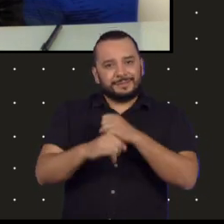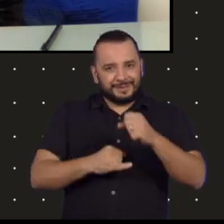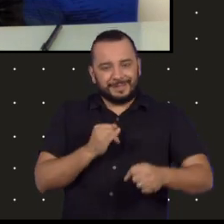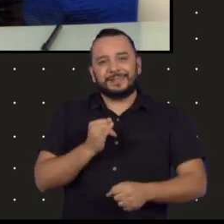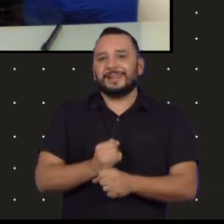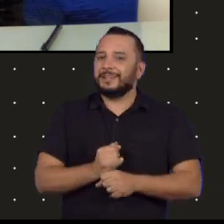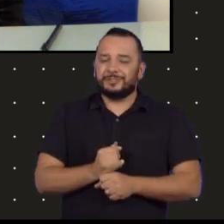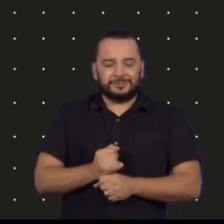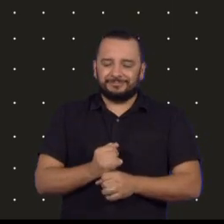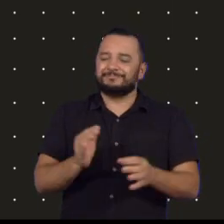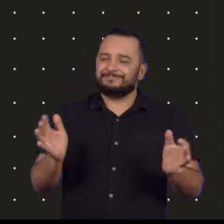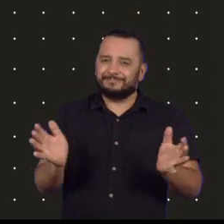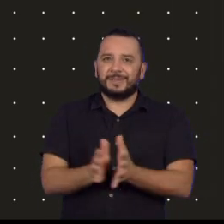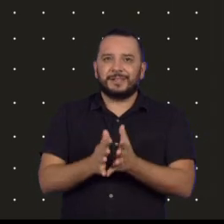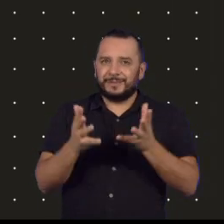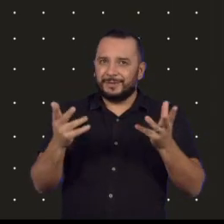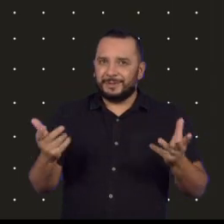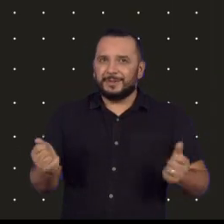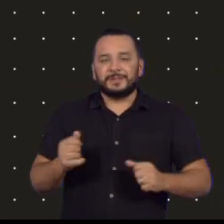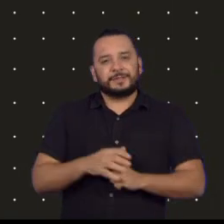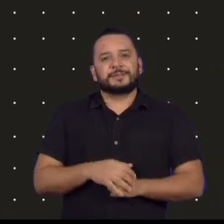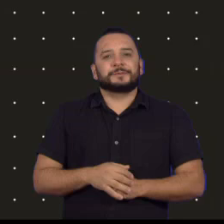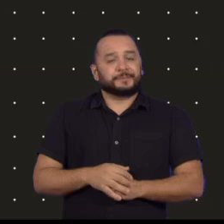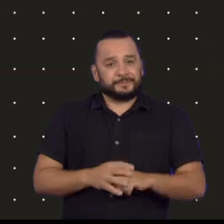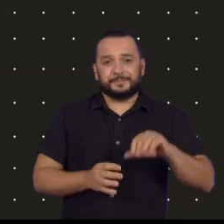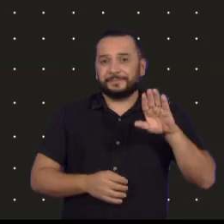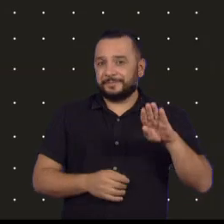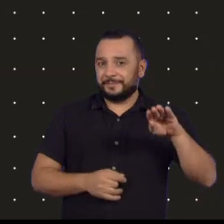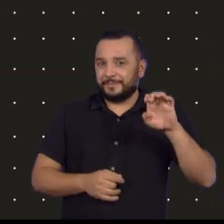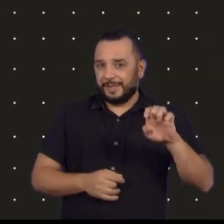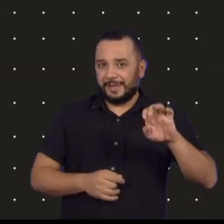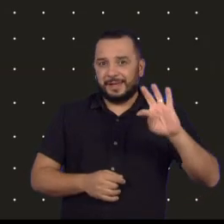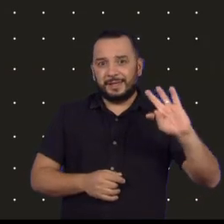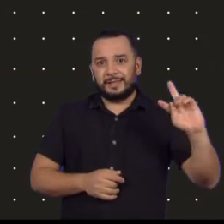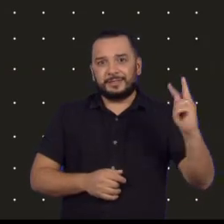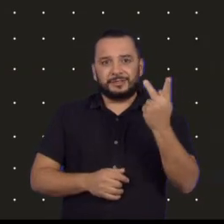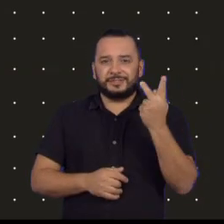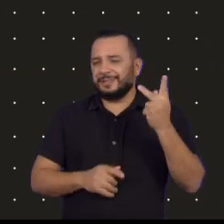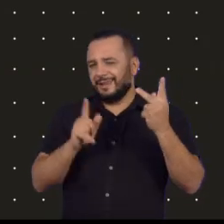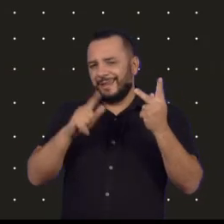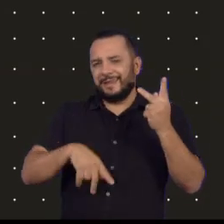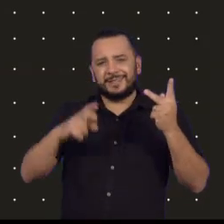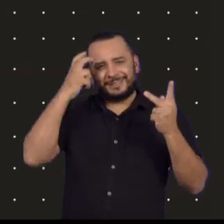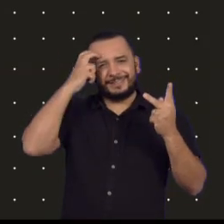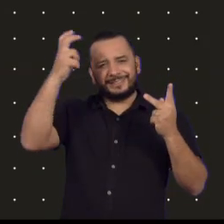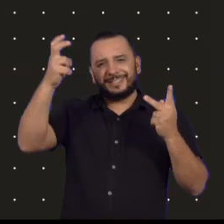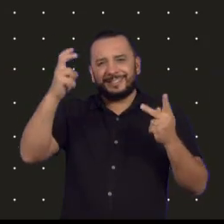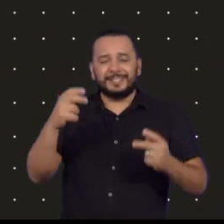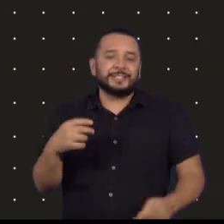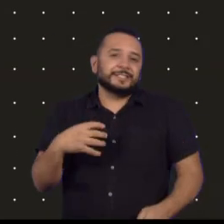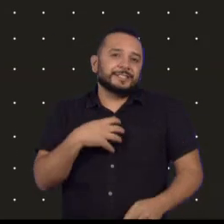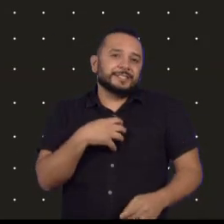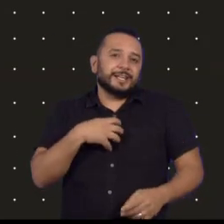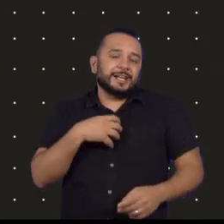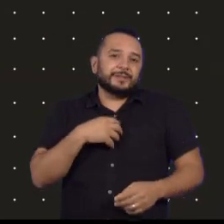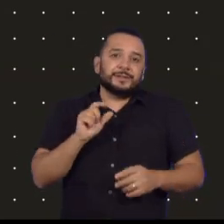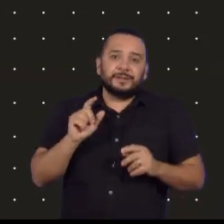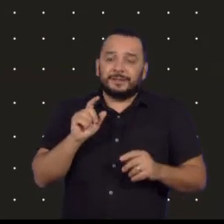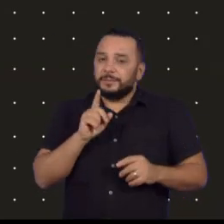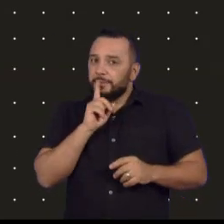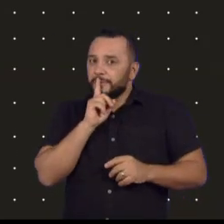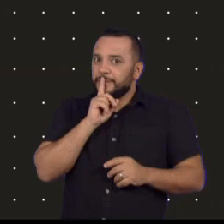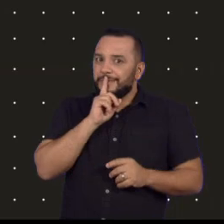era maravilhoso. A Beth Coelho é uma gênia, né? Todo mundo sabe. Mas assim, é que ela tem esse jeitinho introspectivo, mas é